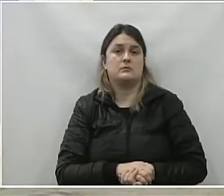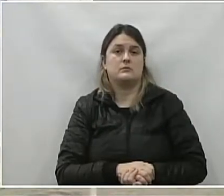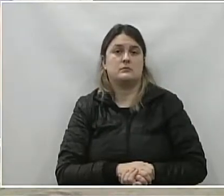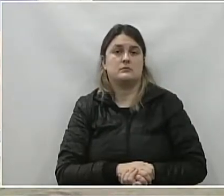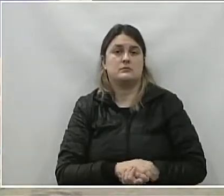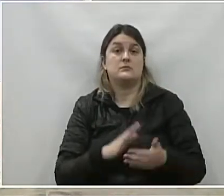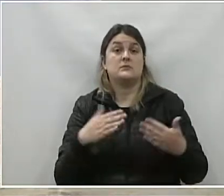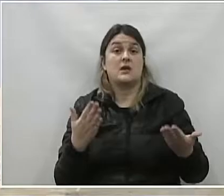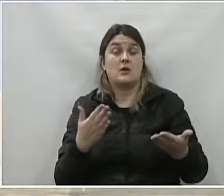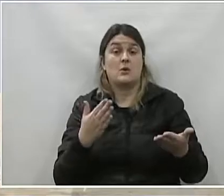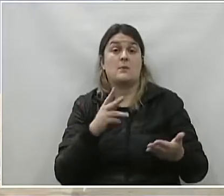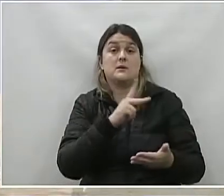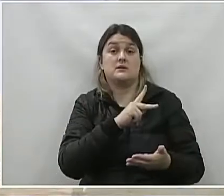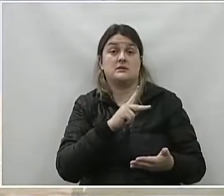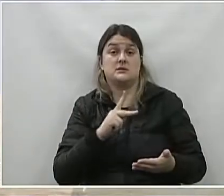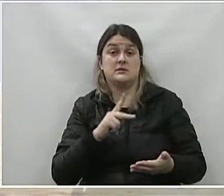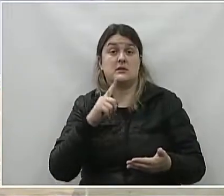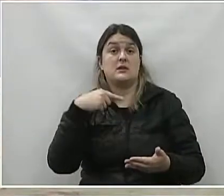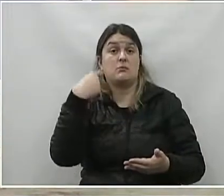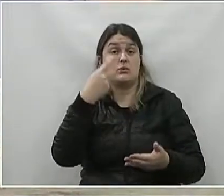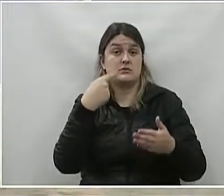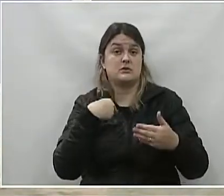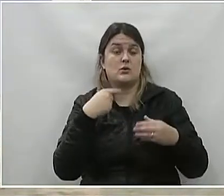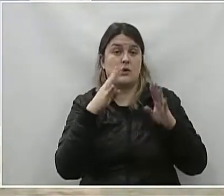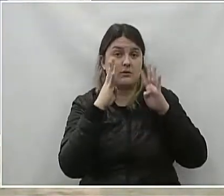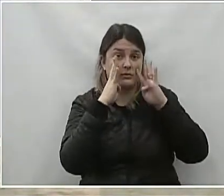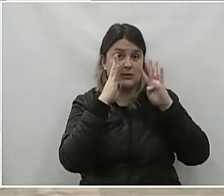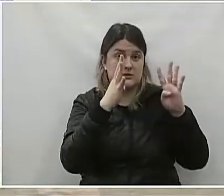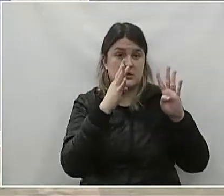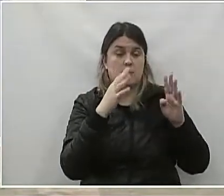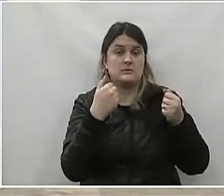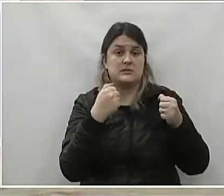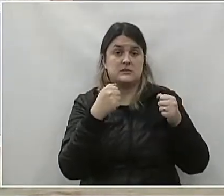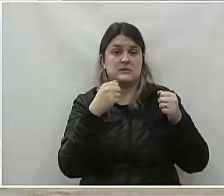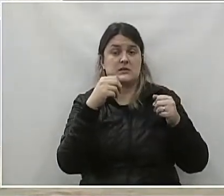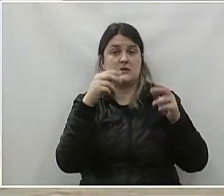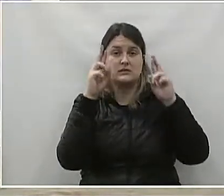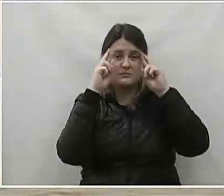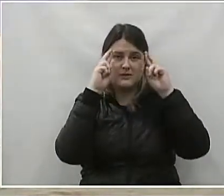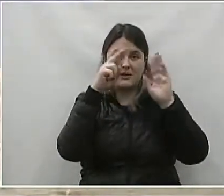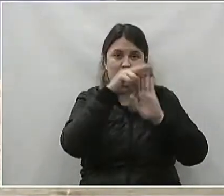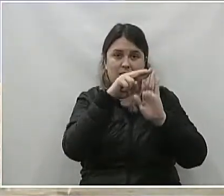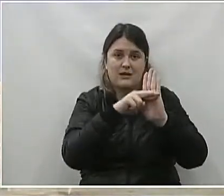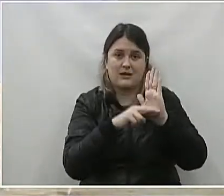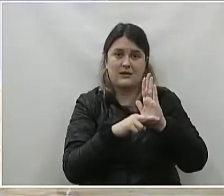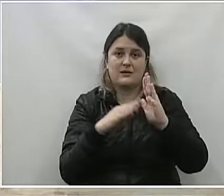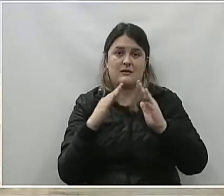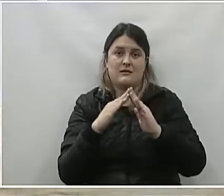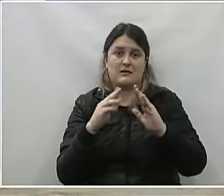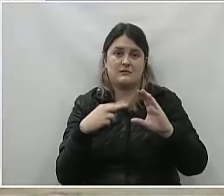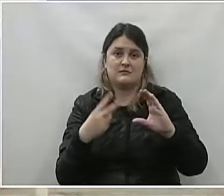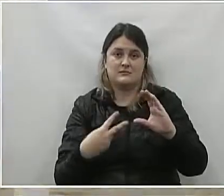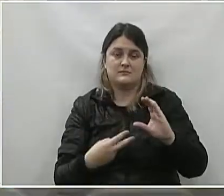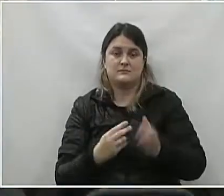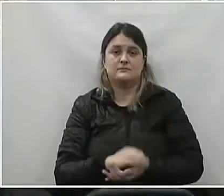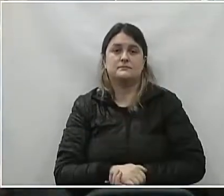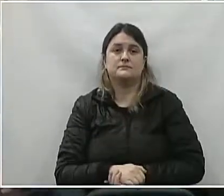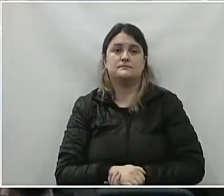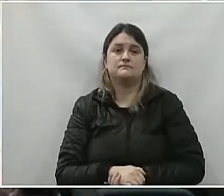Enfim, senhor presidente, eu te dou atenção depois, tá, para respeitar a esta casa. Obrigado, senhor presidente. Seria isso, eu fico à disposição de